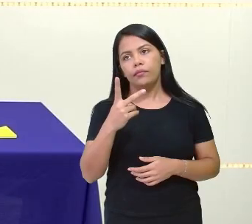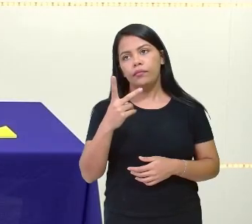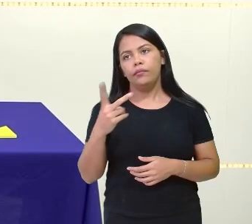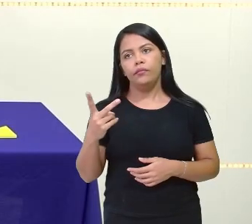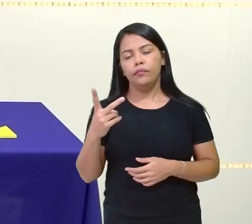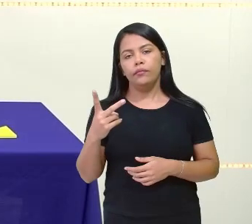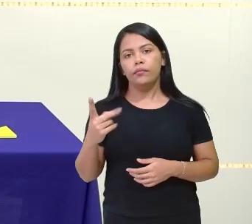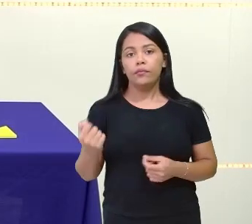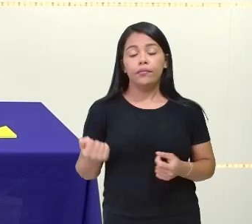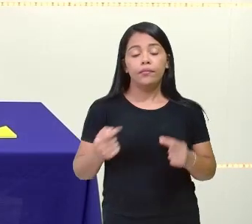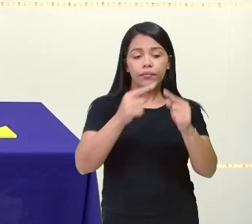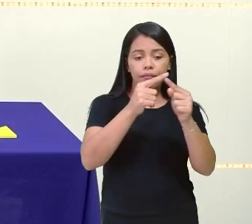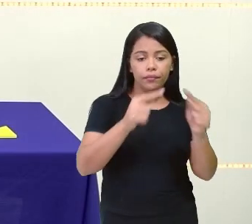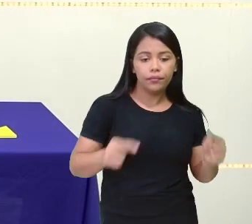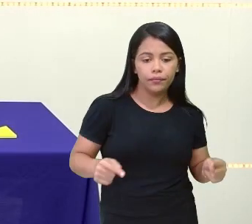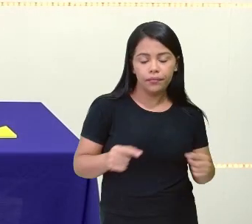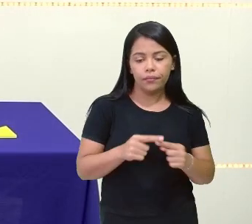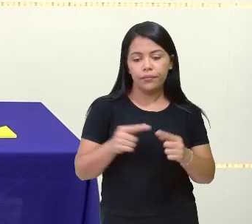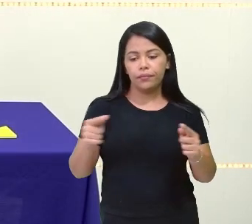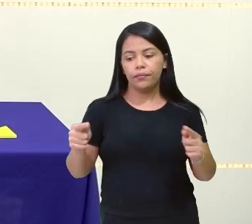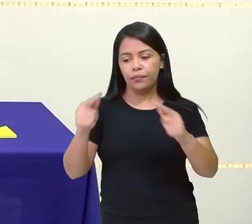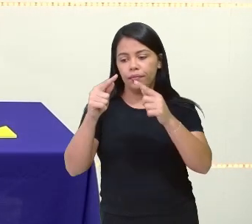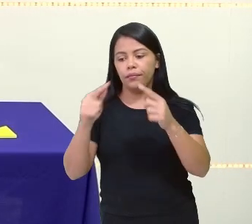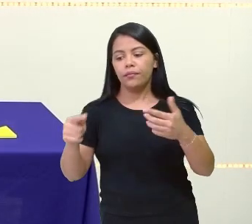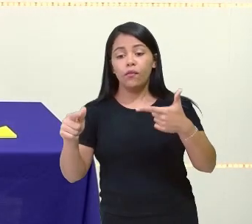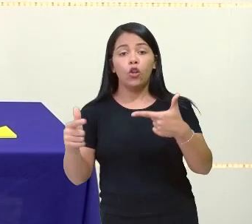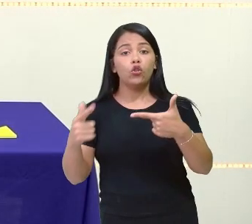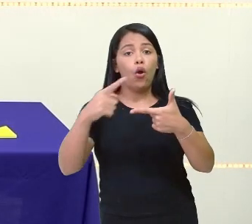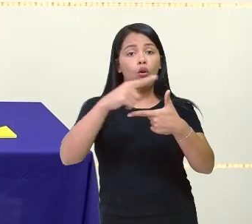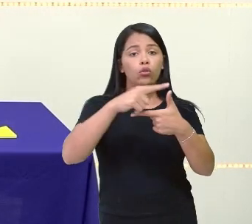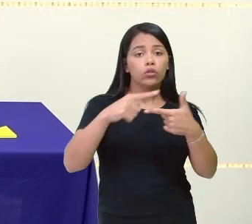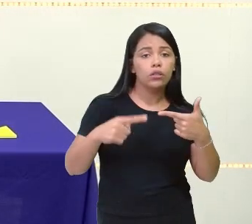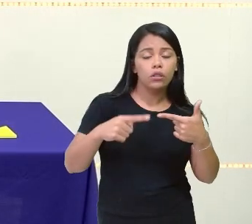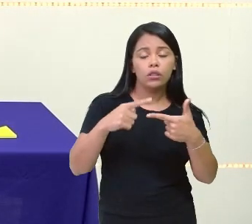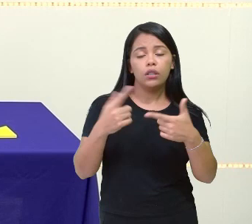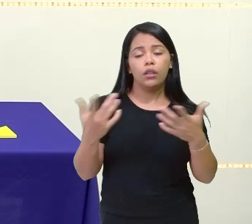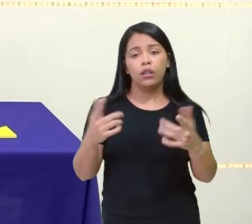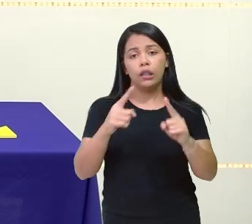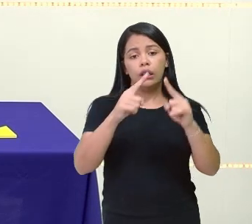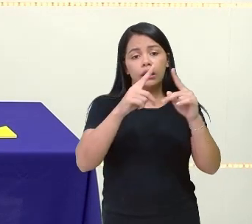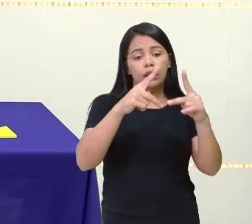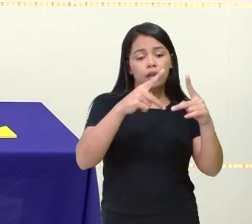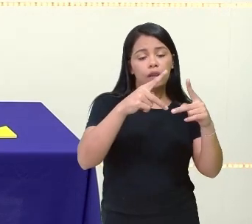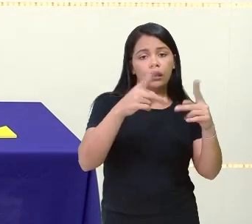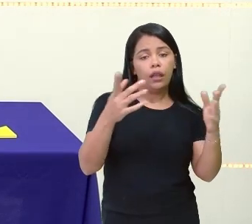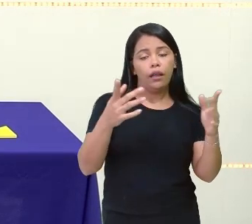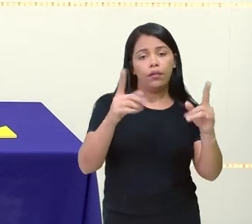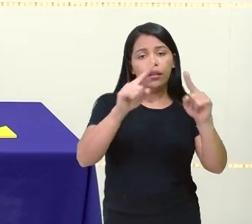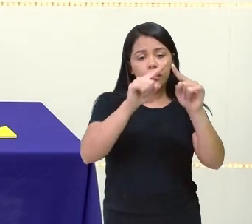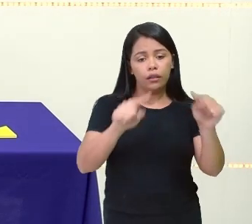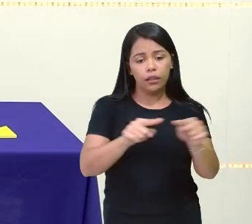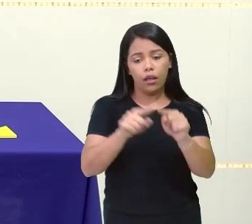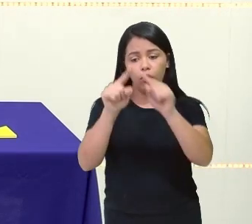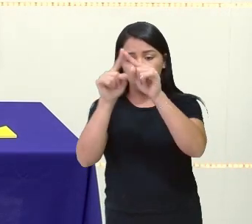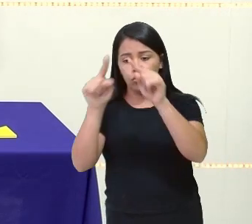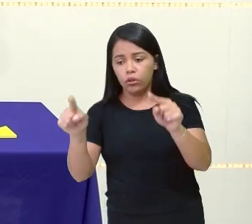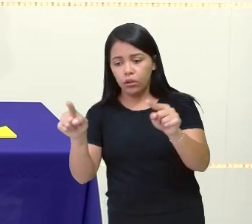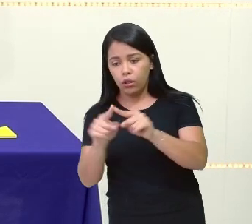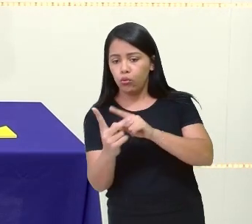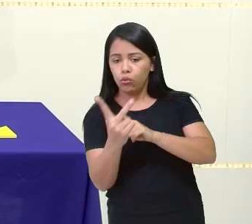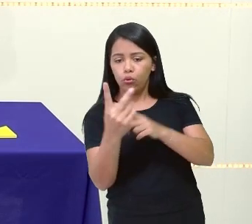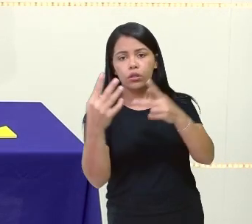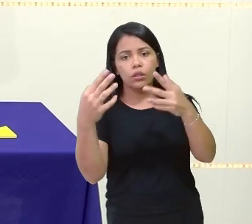ter uma unidade de área, que eu vou juntar aqui o meu quadrado. Logo, quem